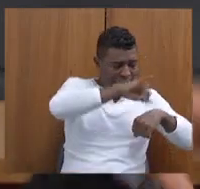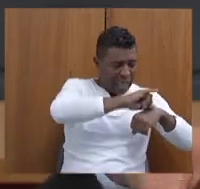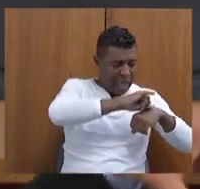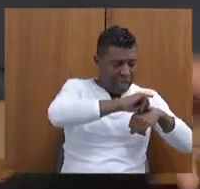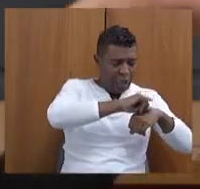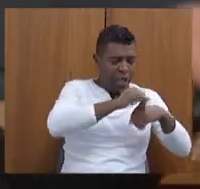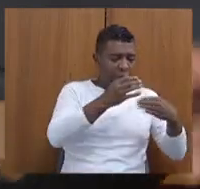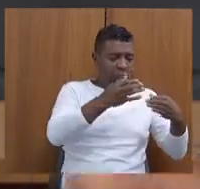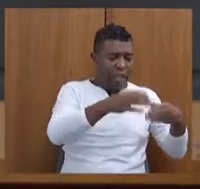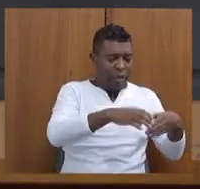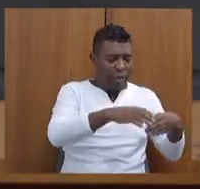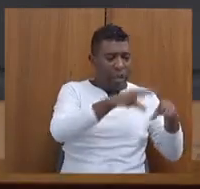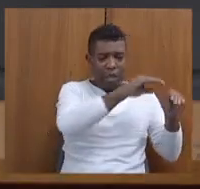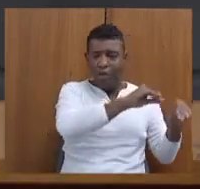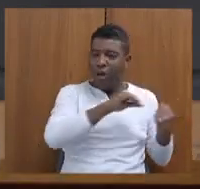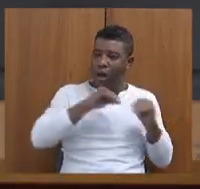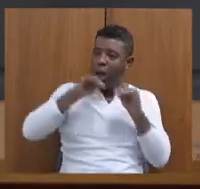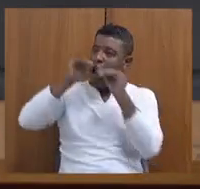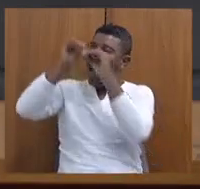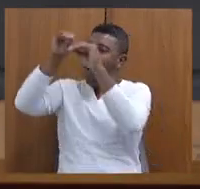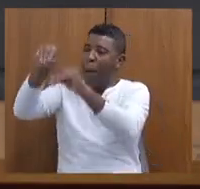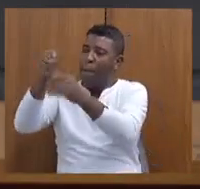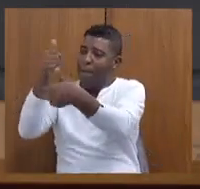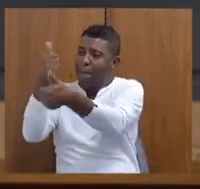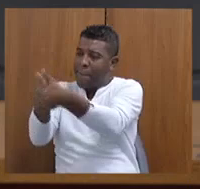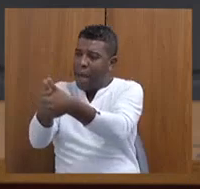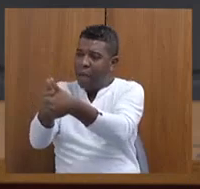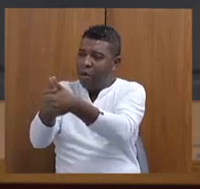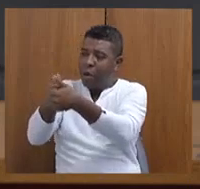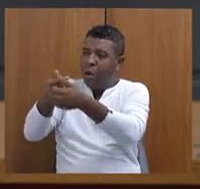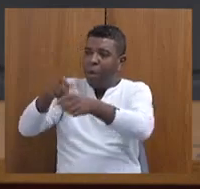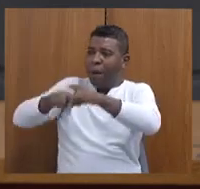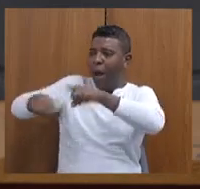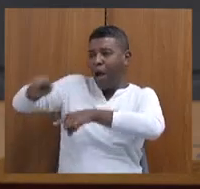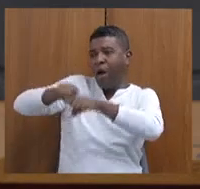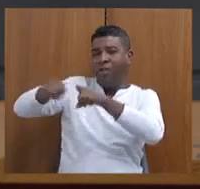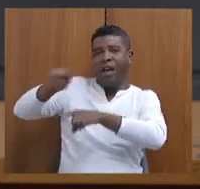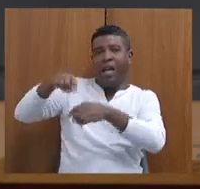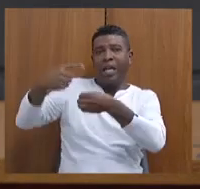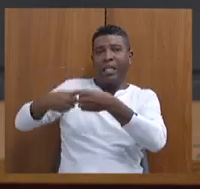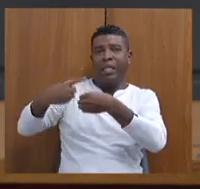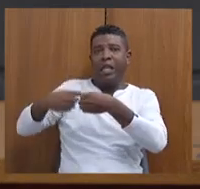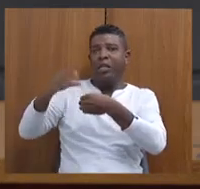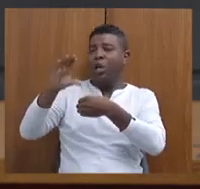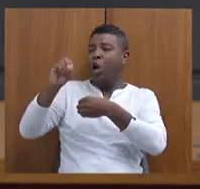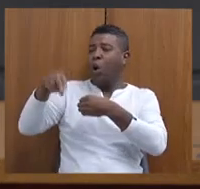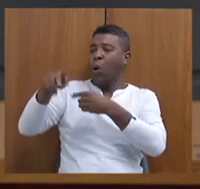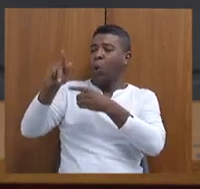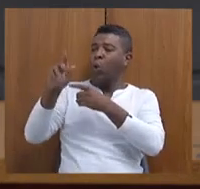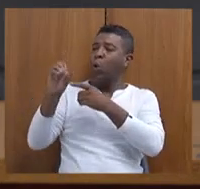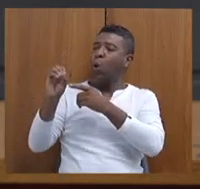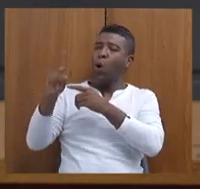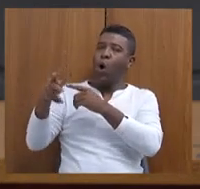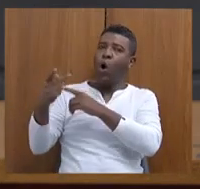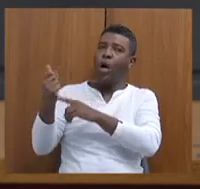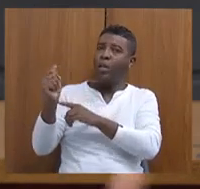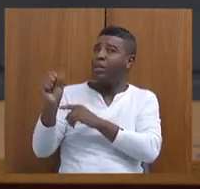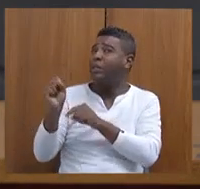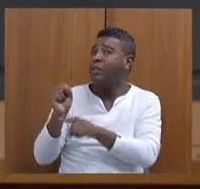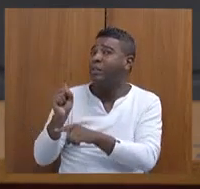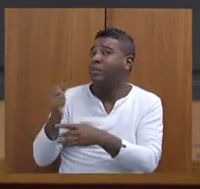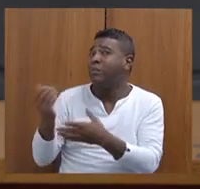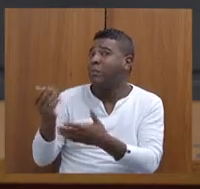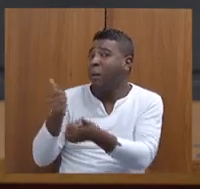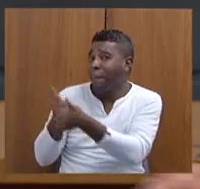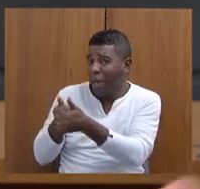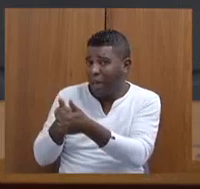administrativa para governar a cidade de Congonhas tem alguma coisa errada nisso então como